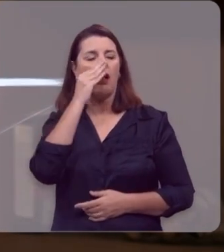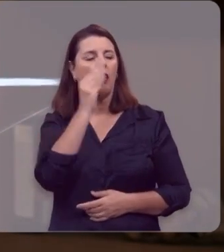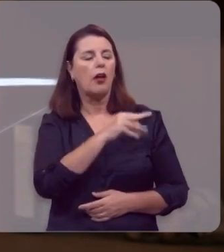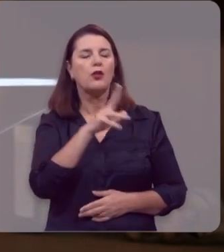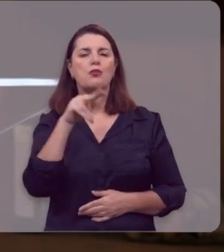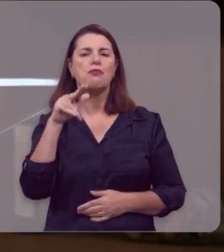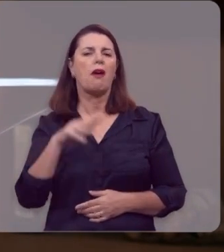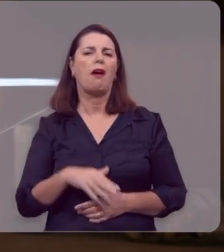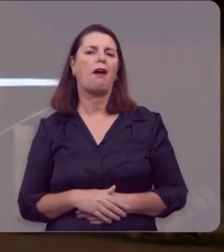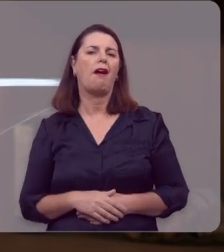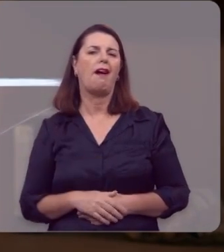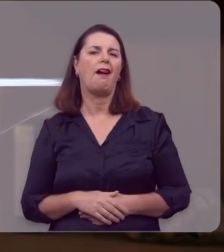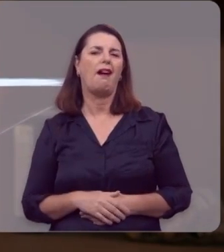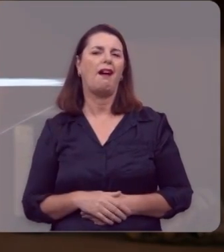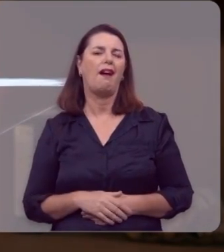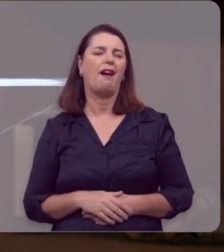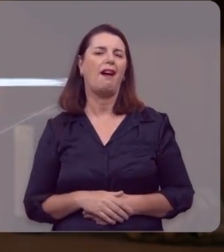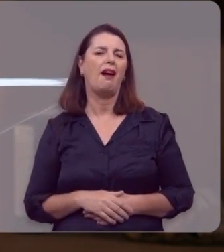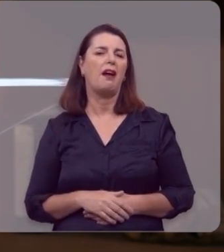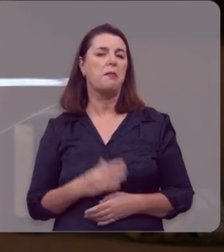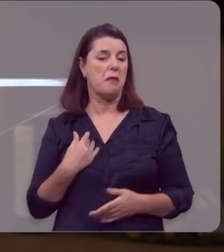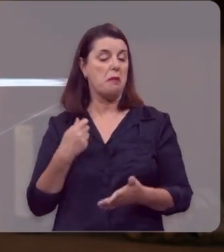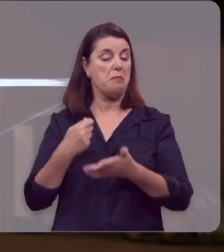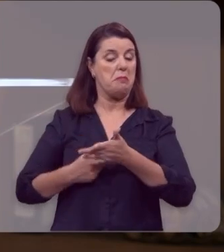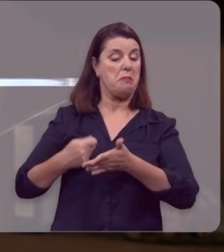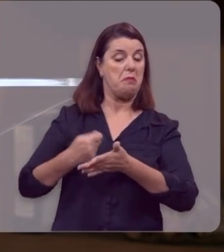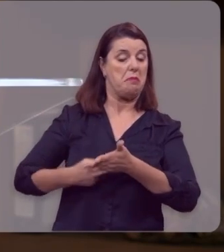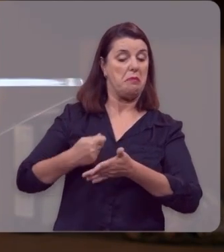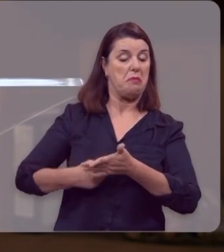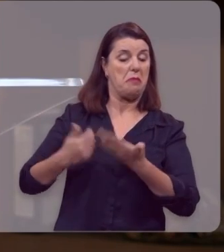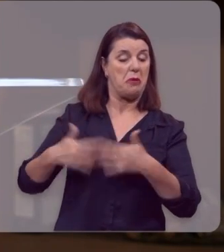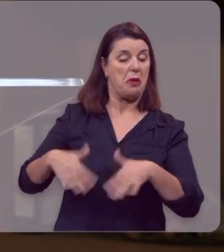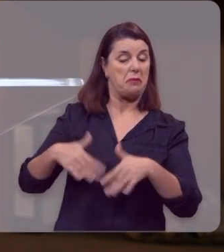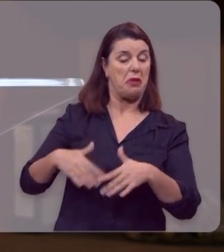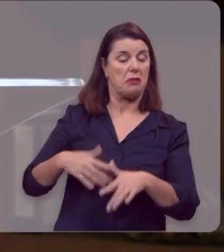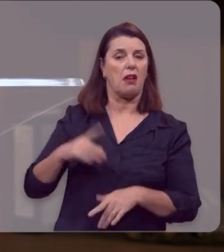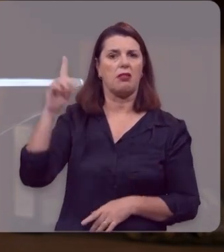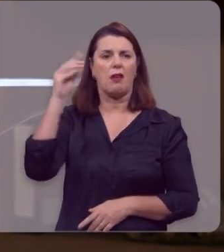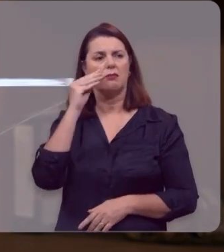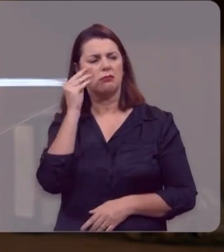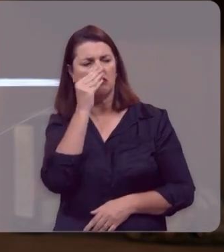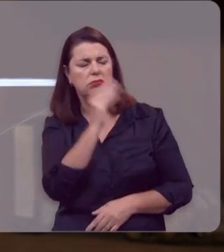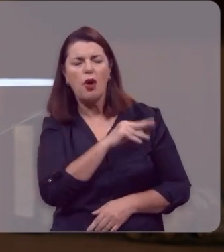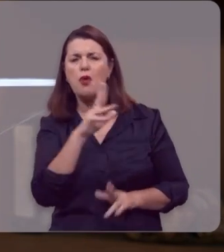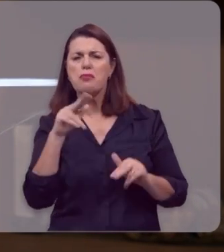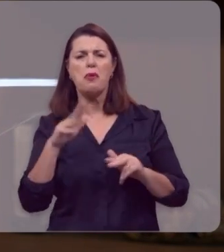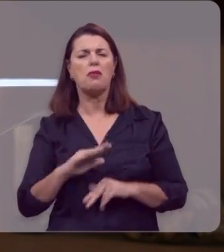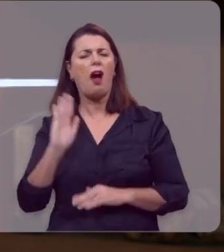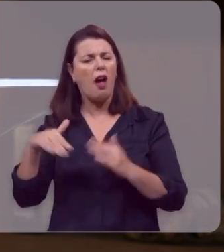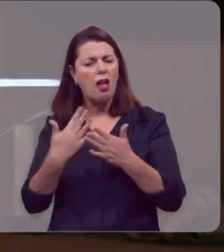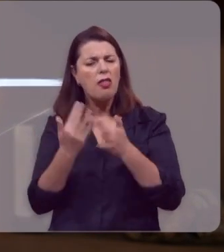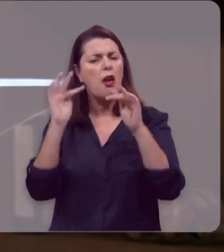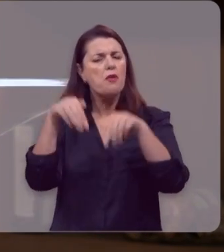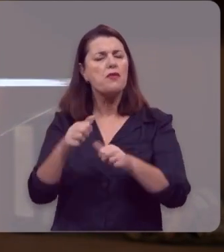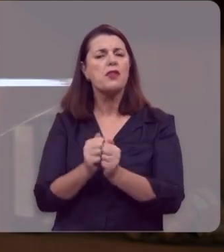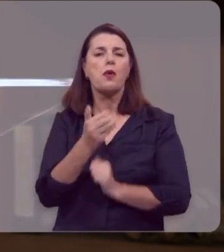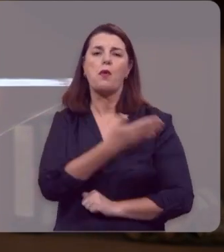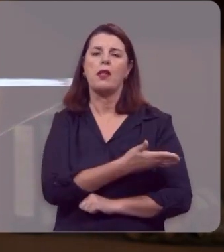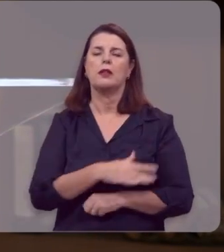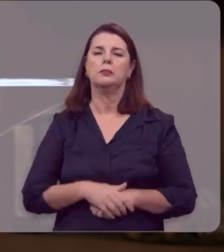de Jacó, apesar das resistências dele. Deus foi até o fim da linha com